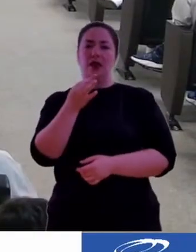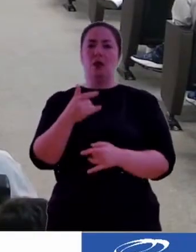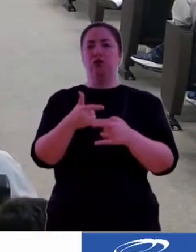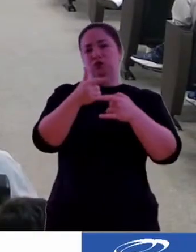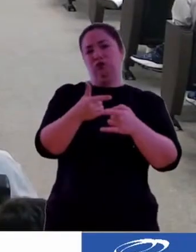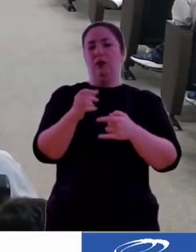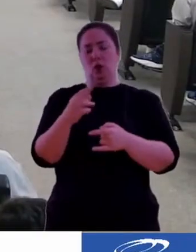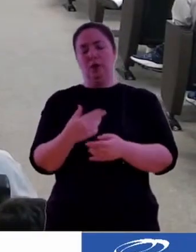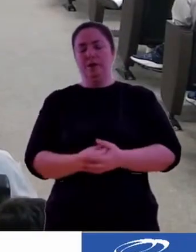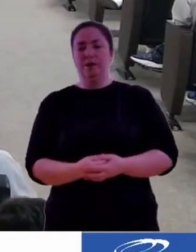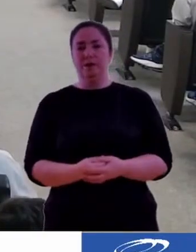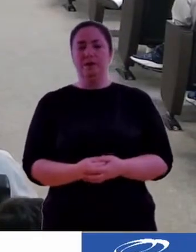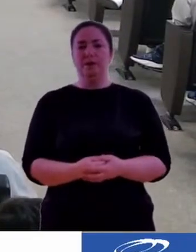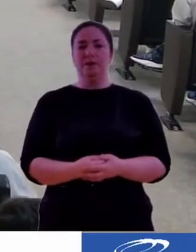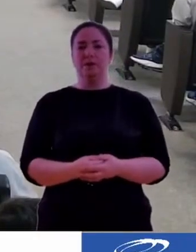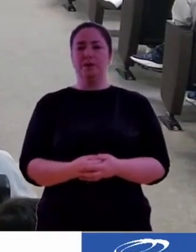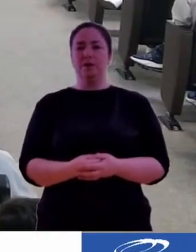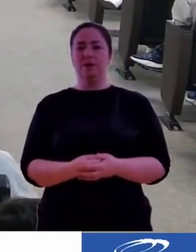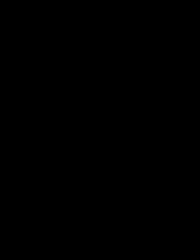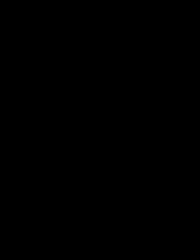até dezembro, tá?